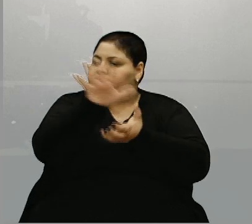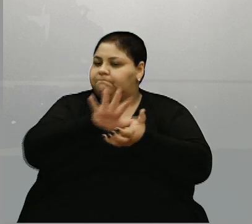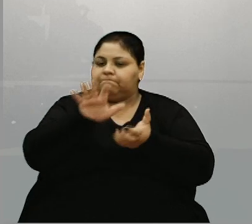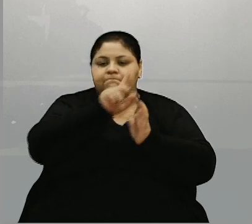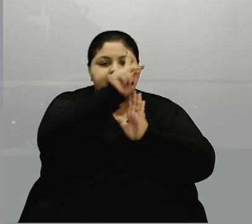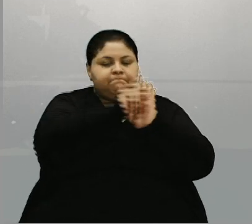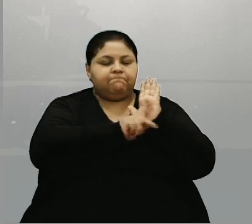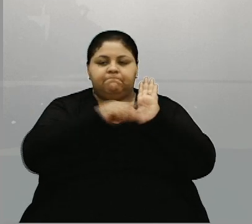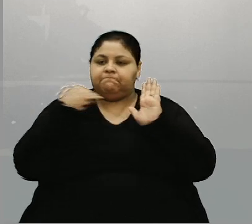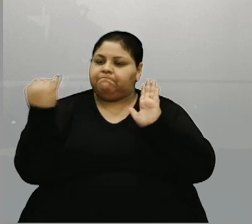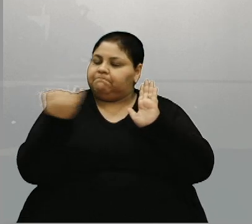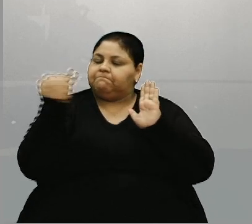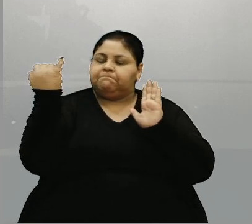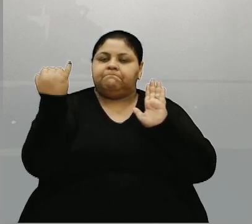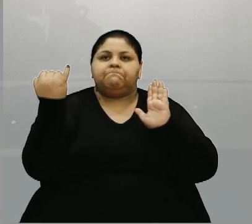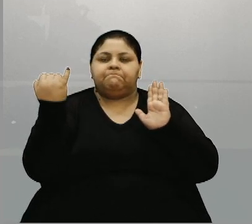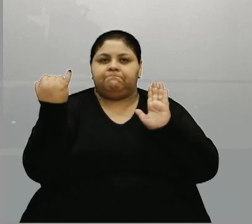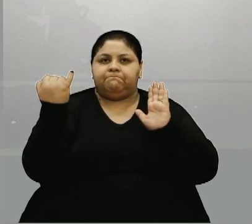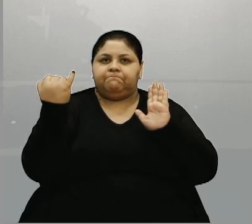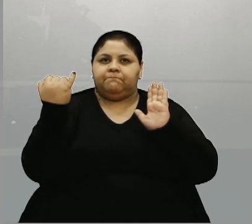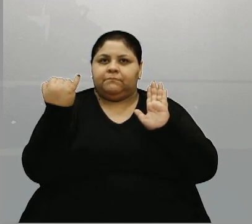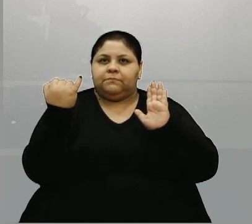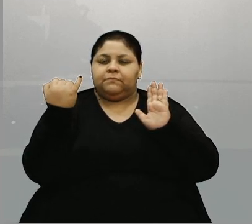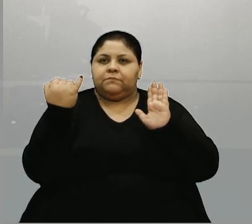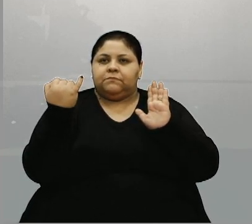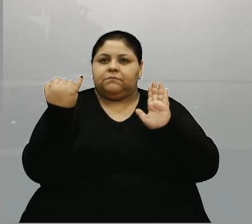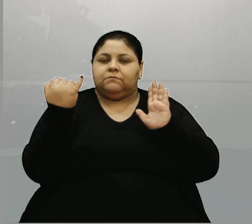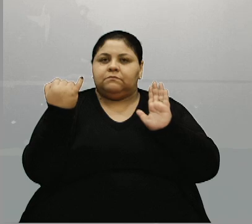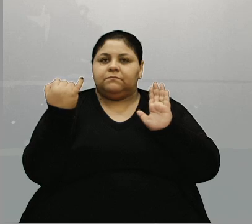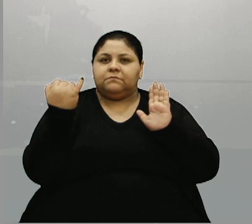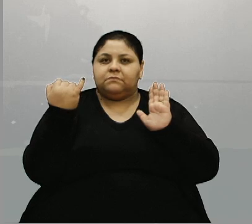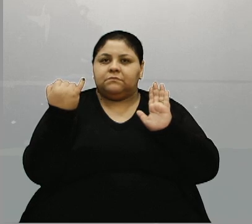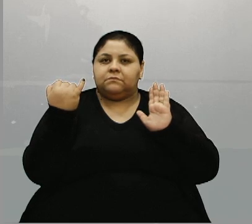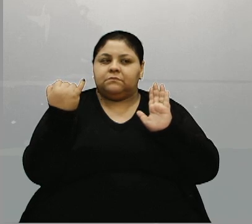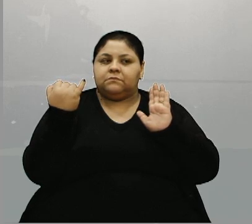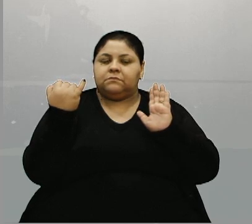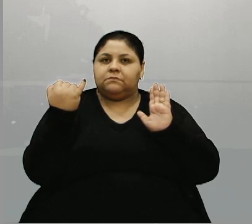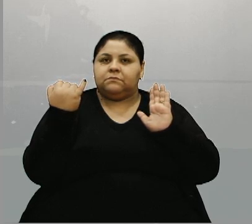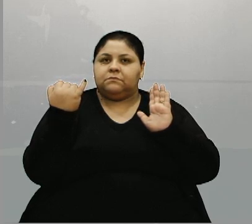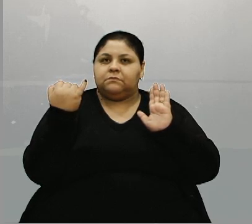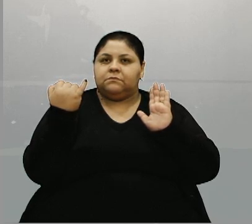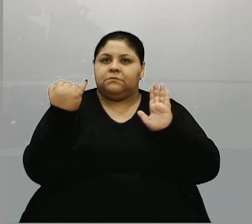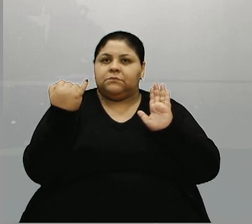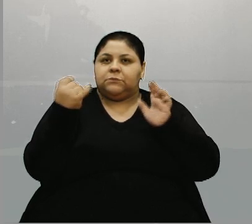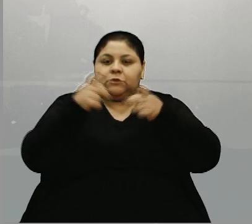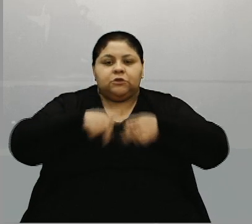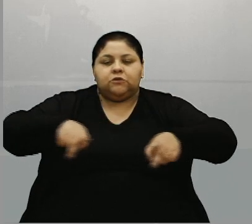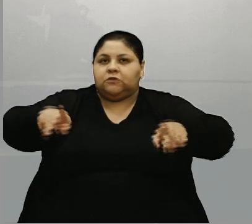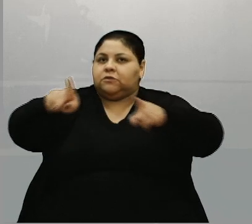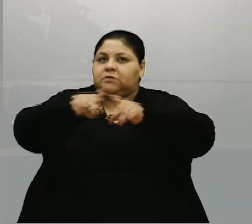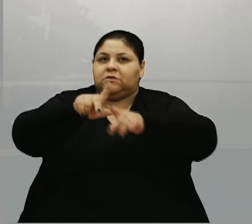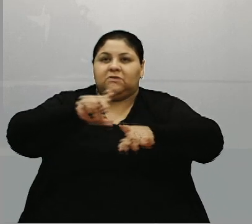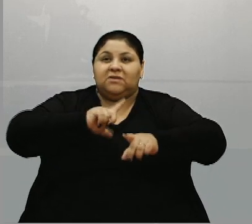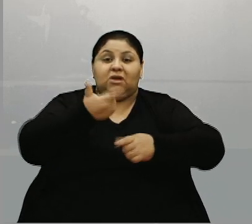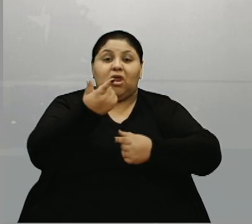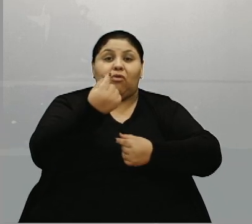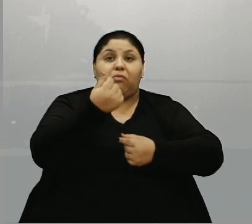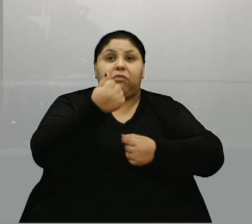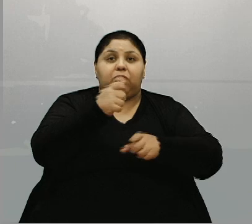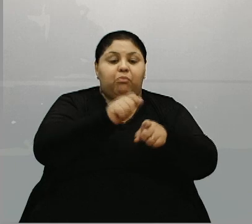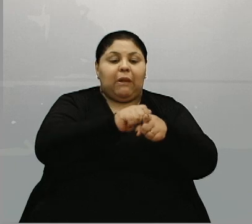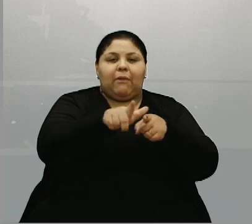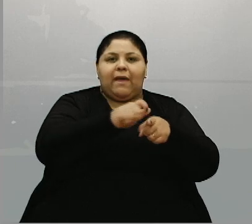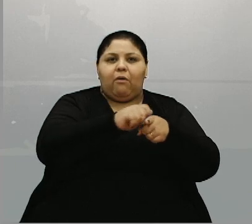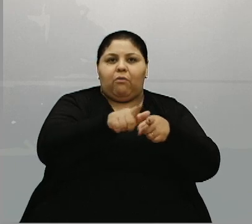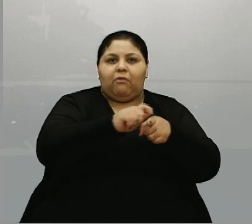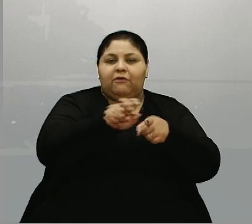projeto é de extrema relevância e que o ente público não terá custo pela locação